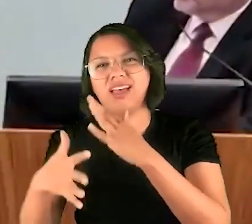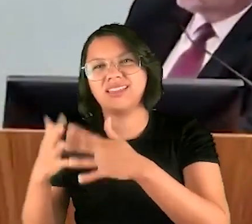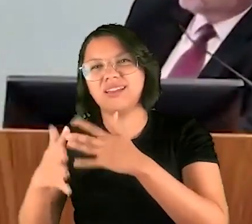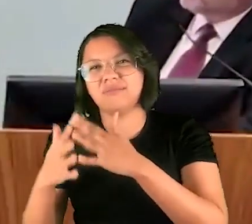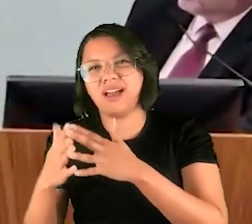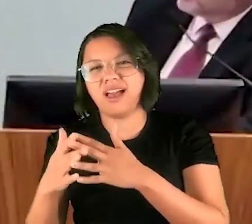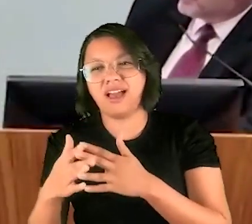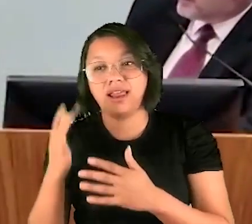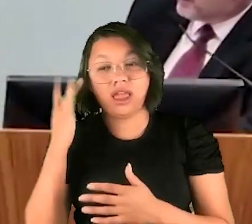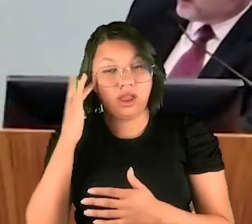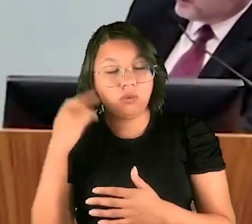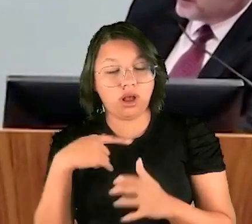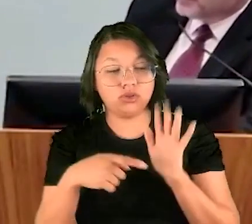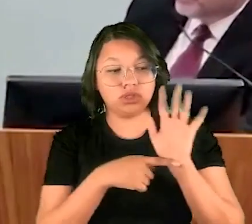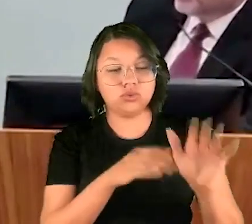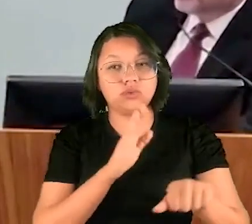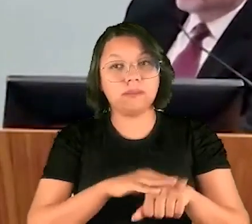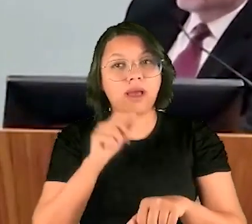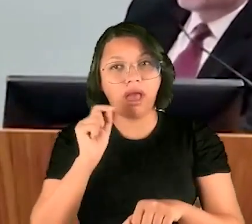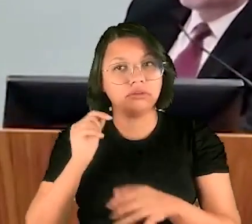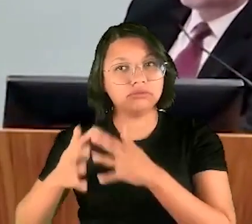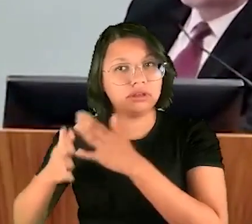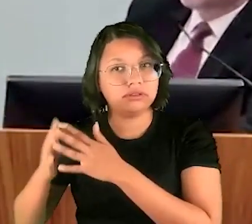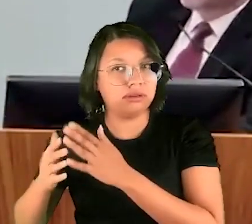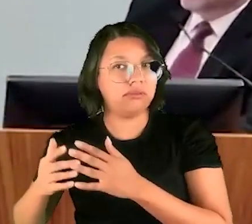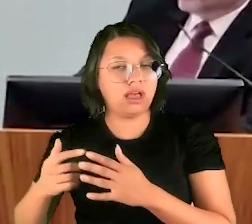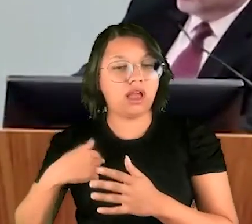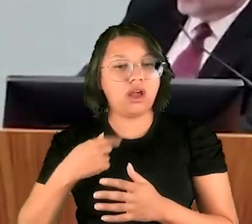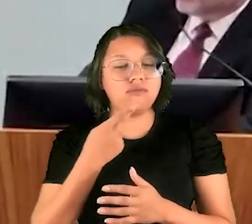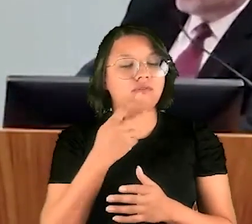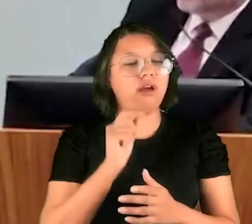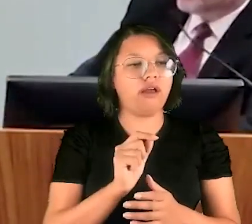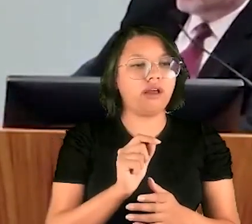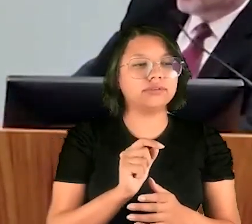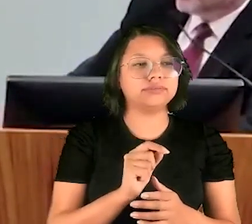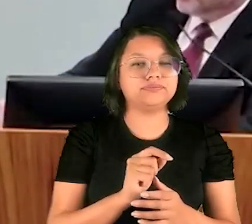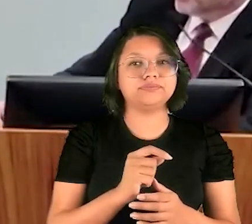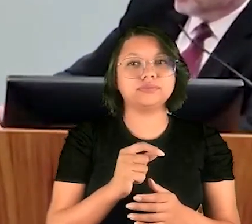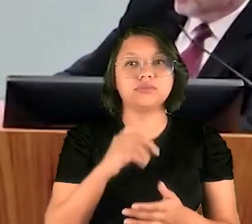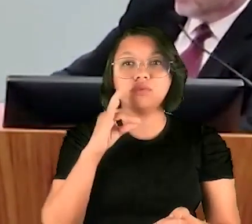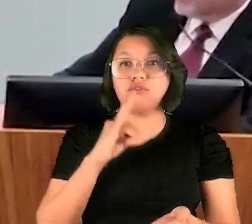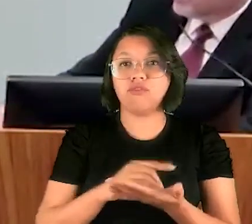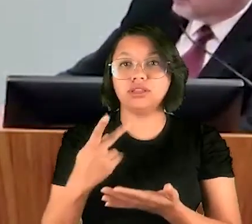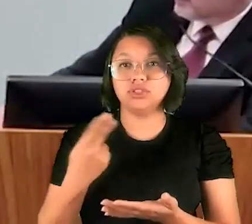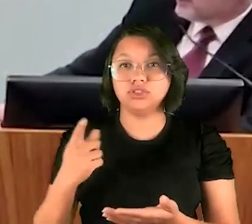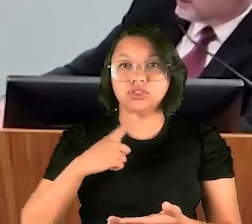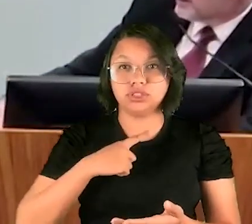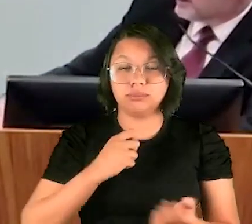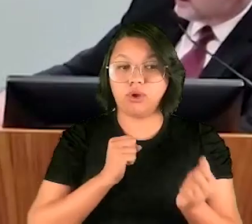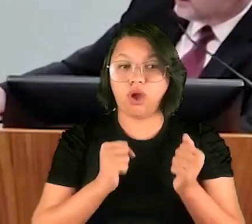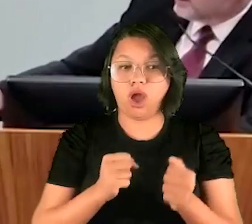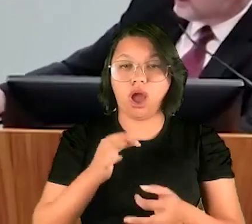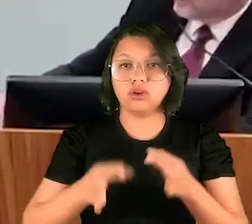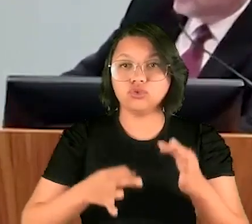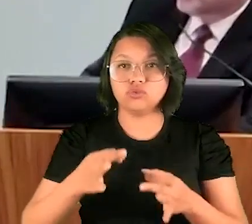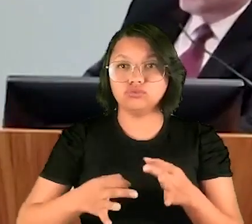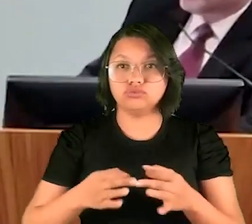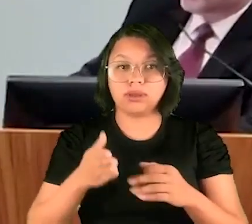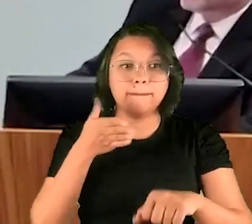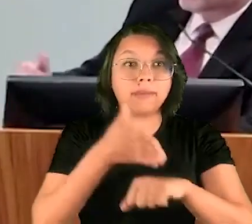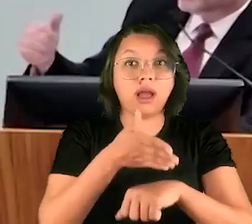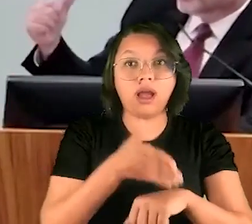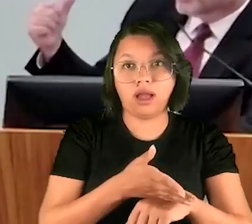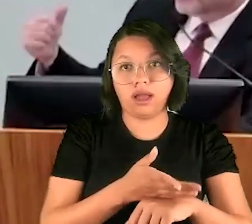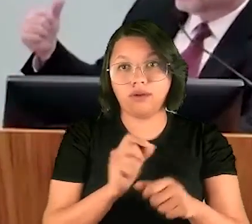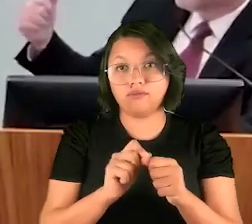Eu acho que ajuda mais do que atrapalha, doutor Djalma. E eu vou dizer o seguinte: o fato de nós termos a possibilidade da justiça intervir